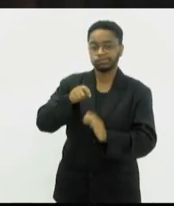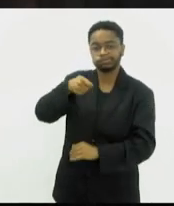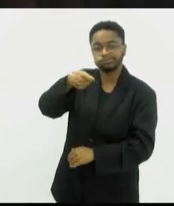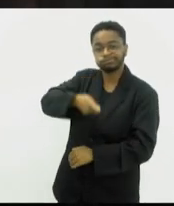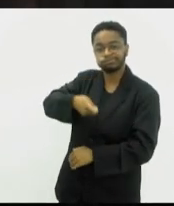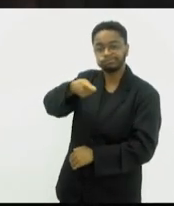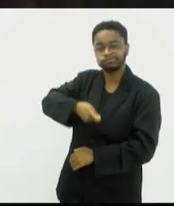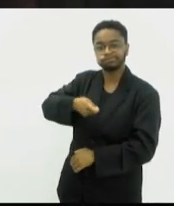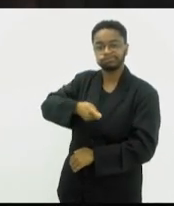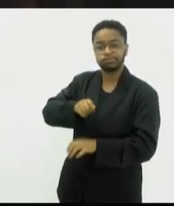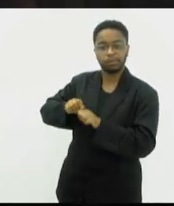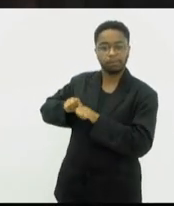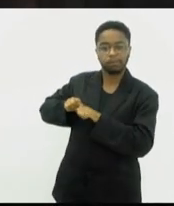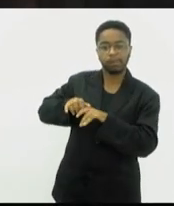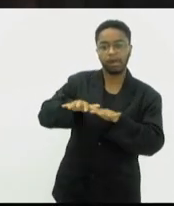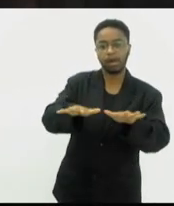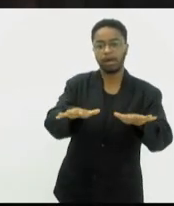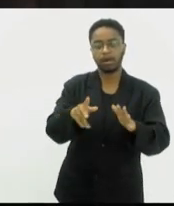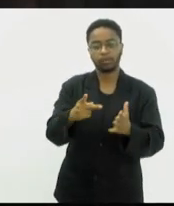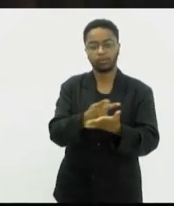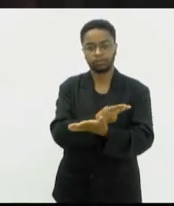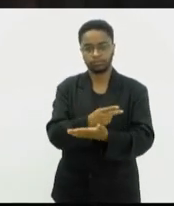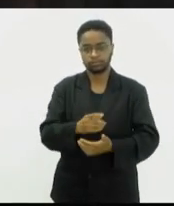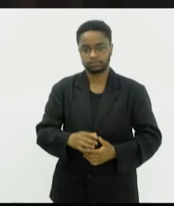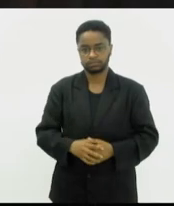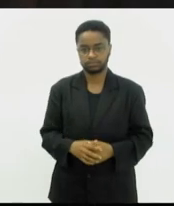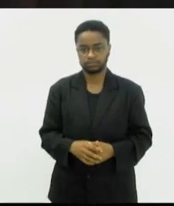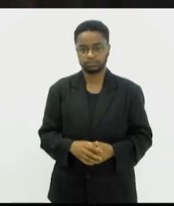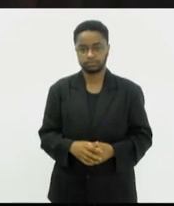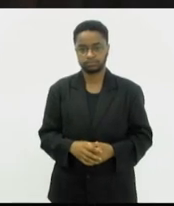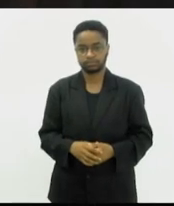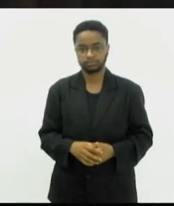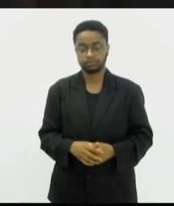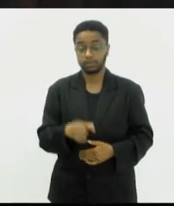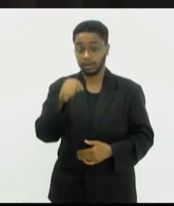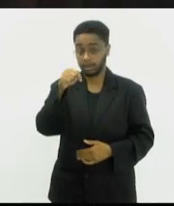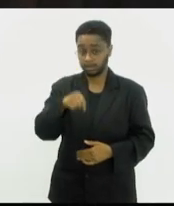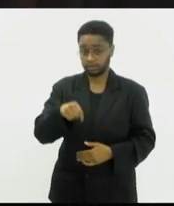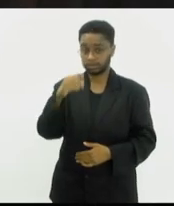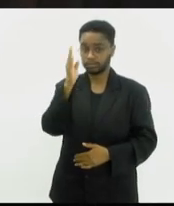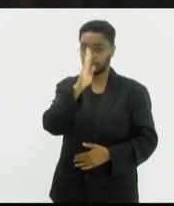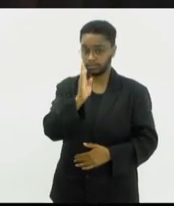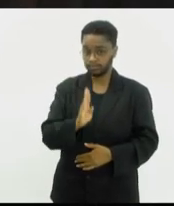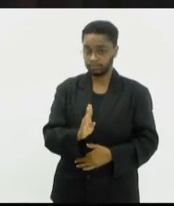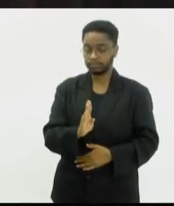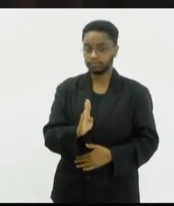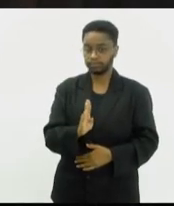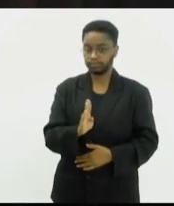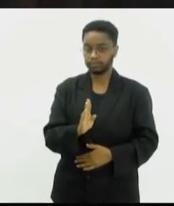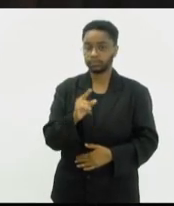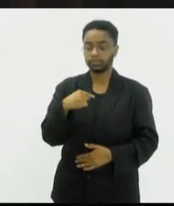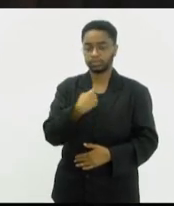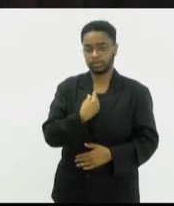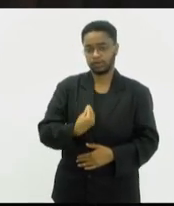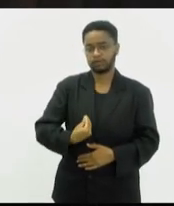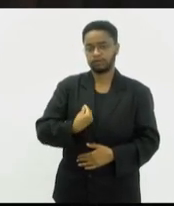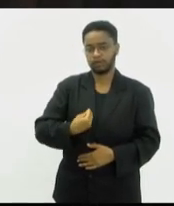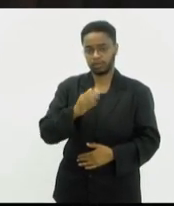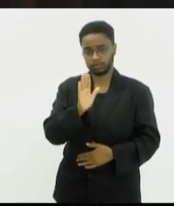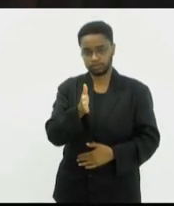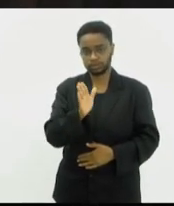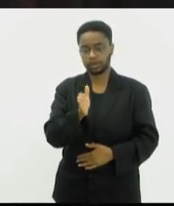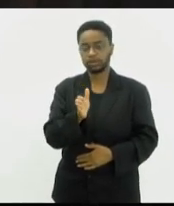ditatoriais, por projetos ditatoriais. Aqui no Brasil, já vivemos isso de